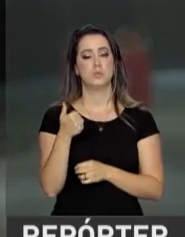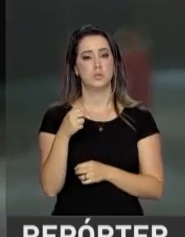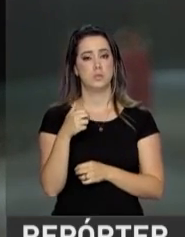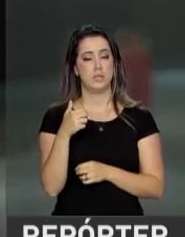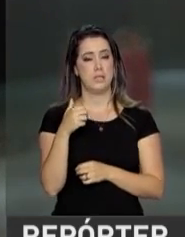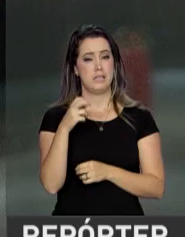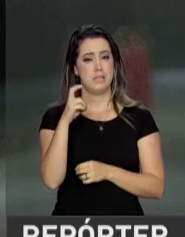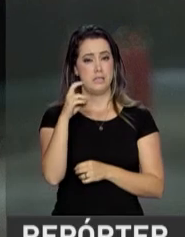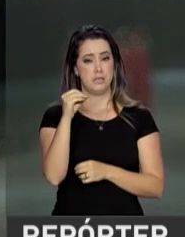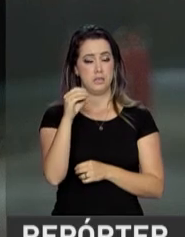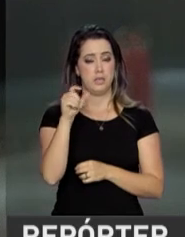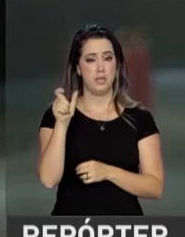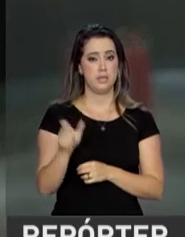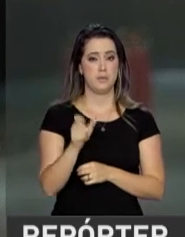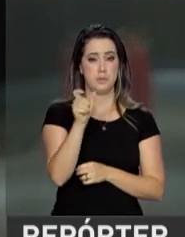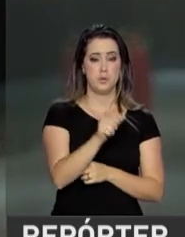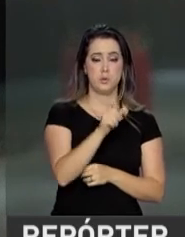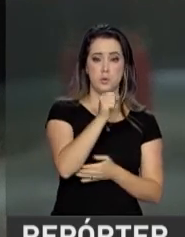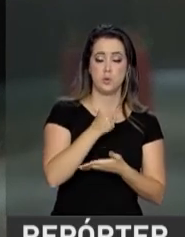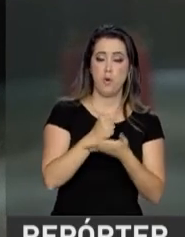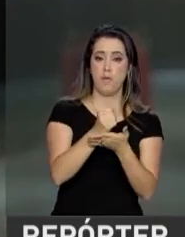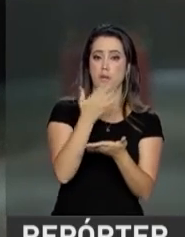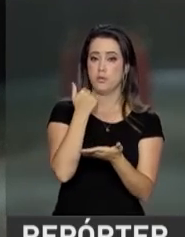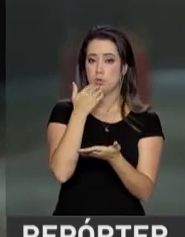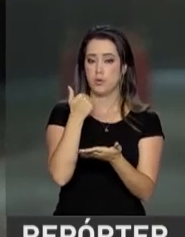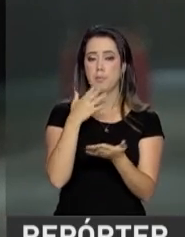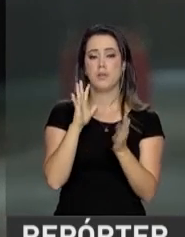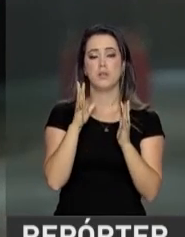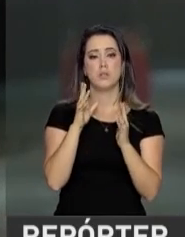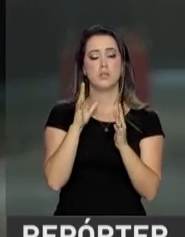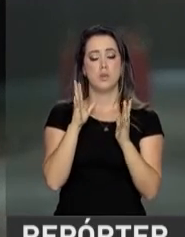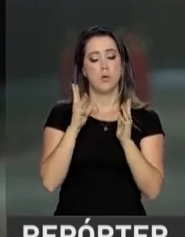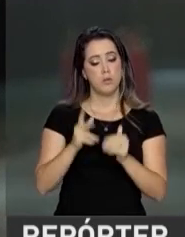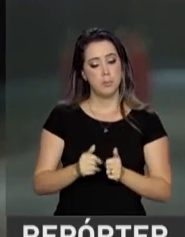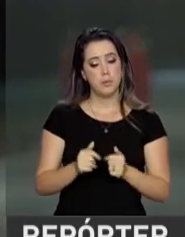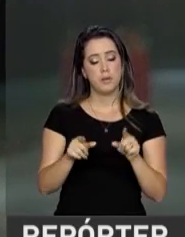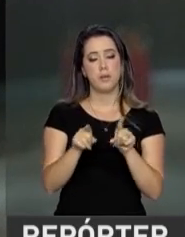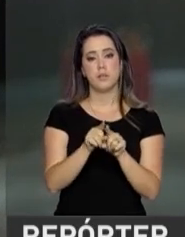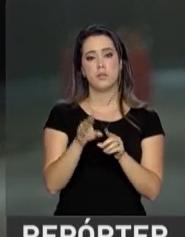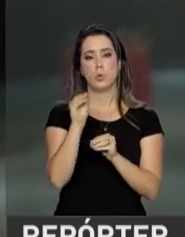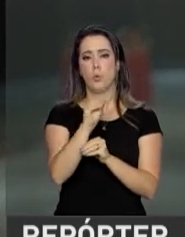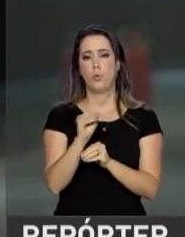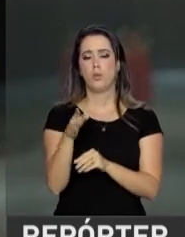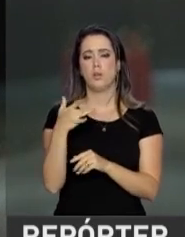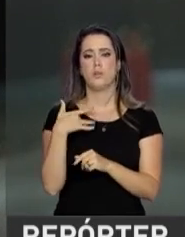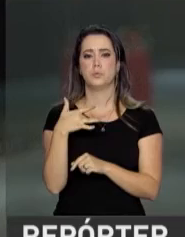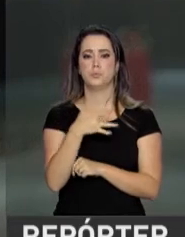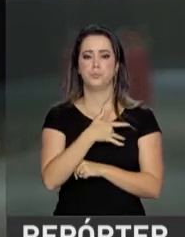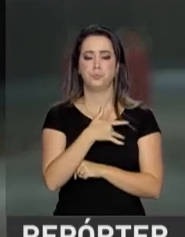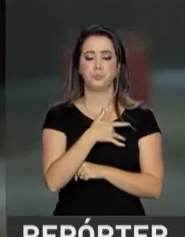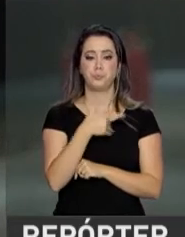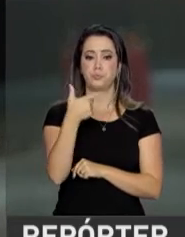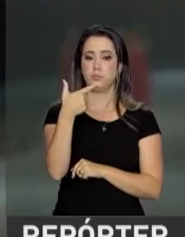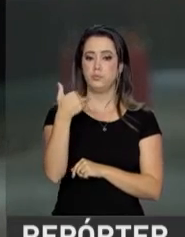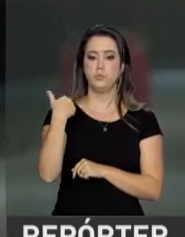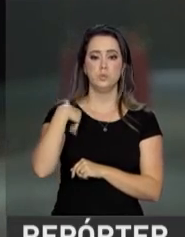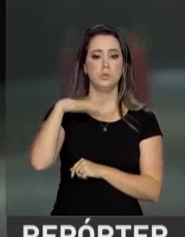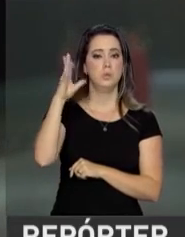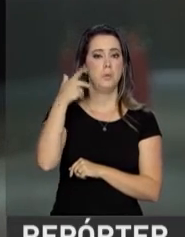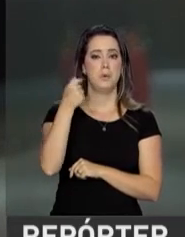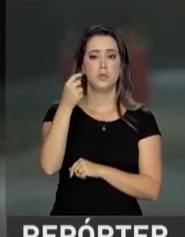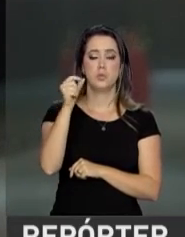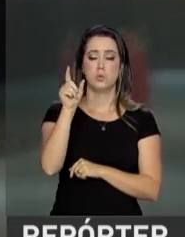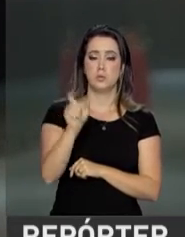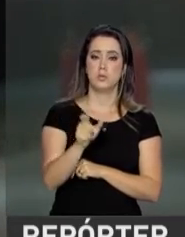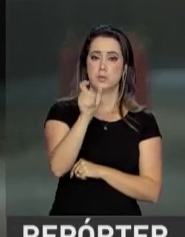500 pessoas com oferta de alimentação higiene e cuidados de saúde alessandra 200 mais de duzentos e